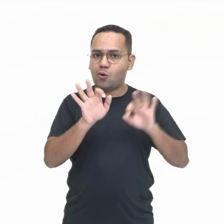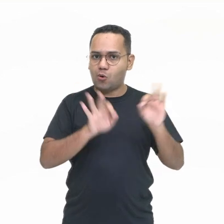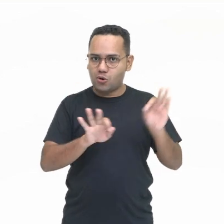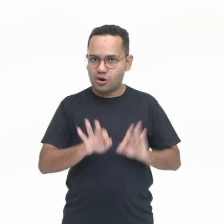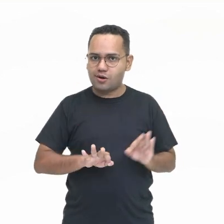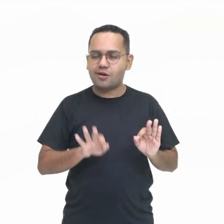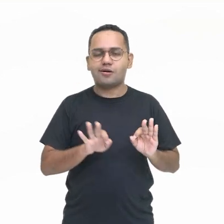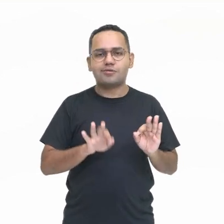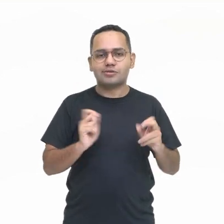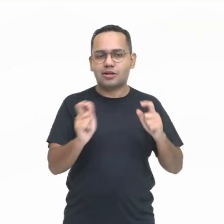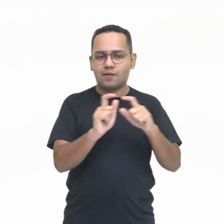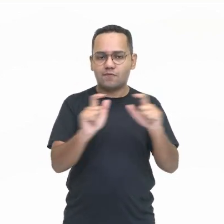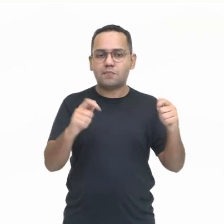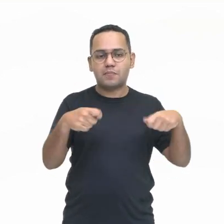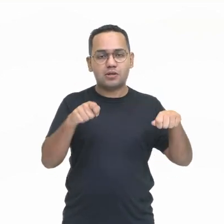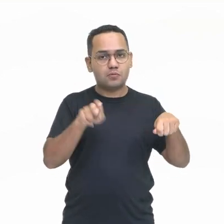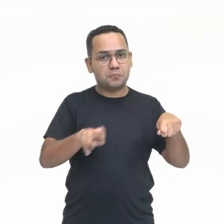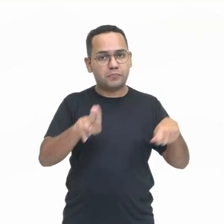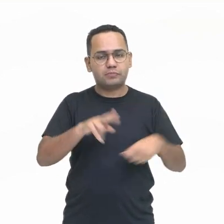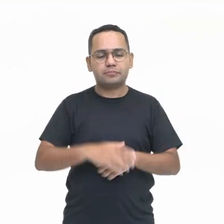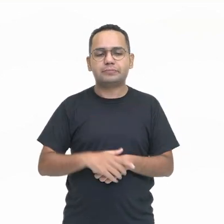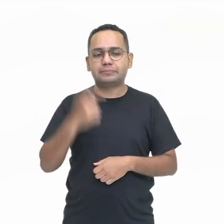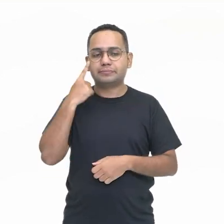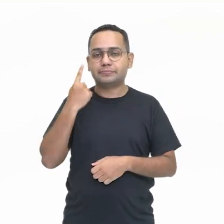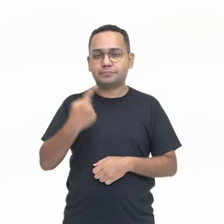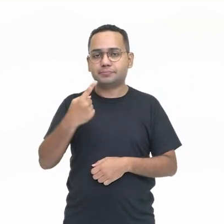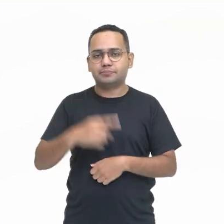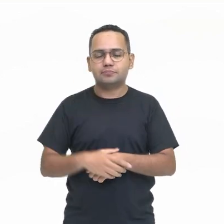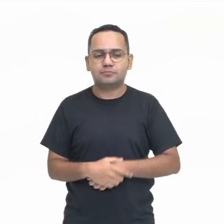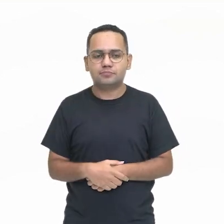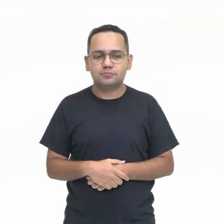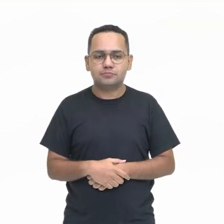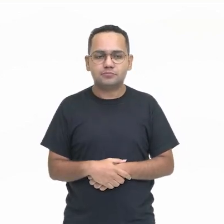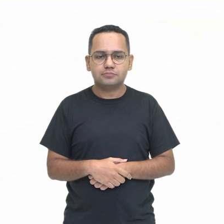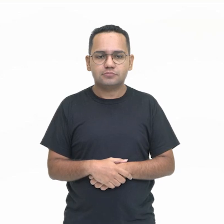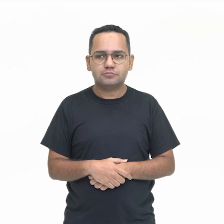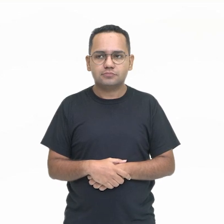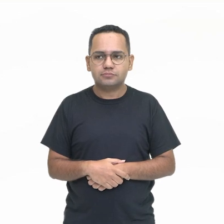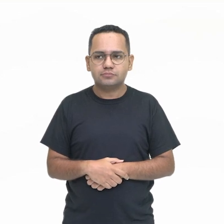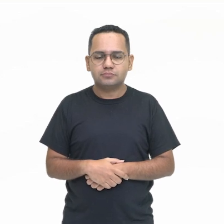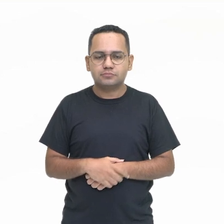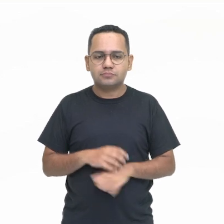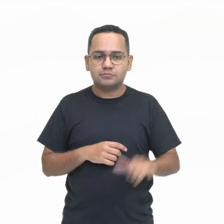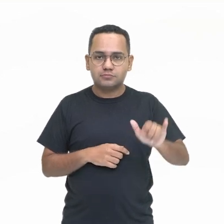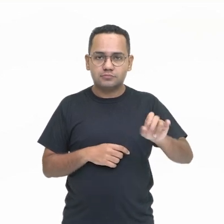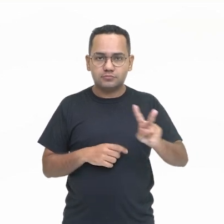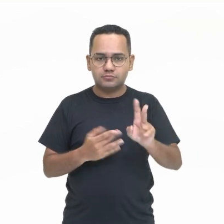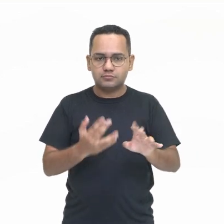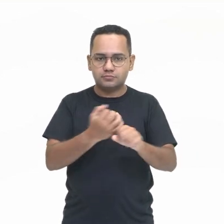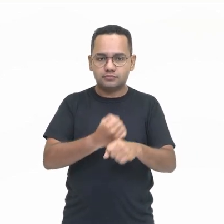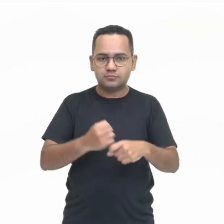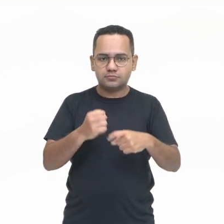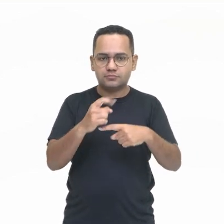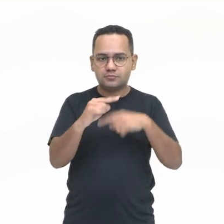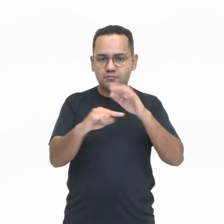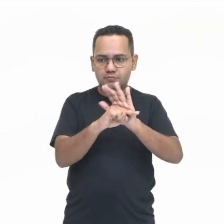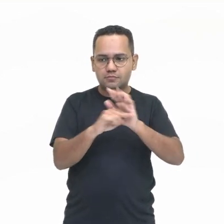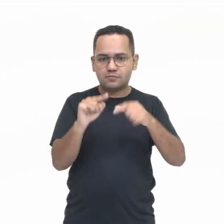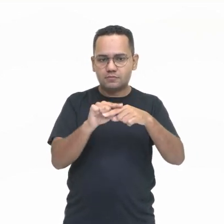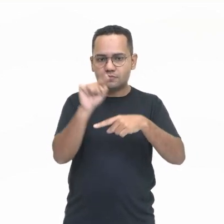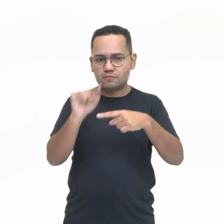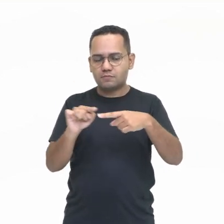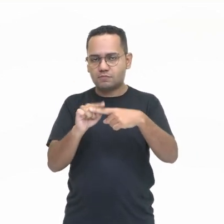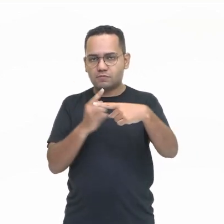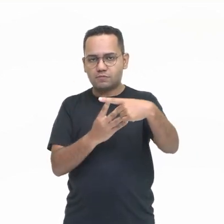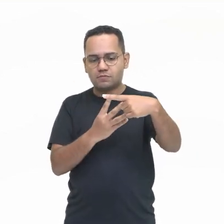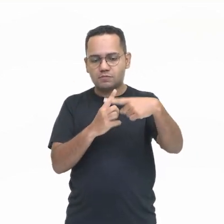nós devemos utilizá-la. Então, essa fórmula diz o seguinte, falando aqui, que y do vértice é menos delta sobre 4a.